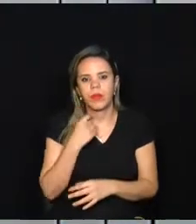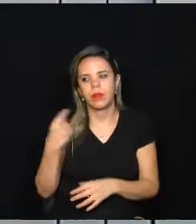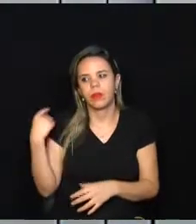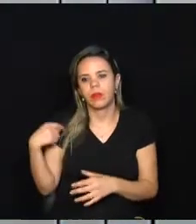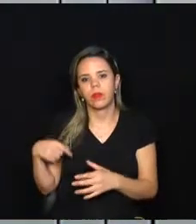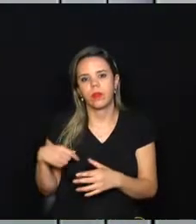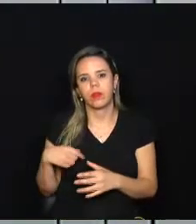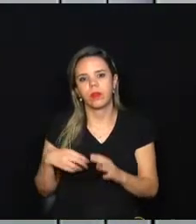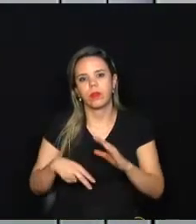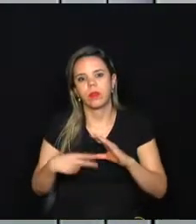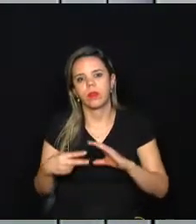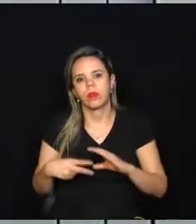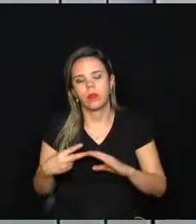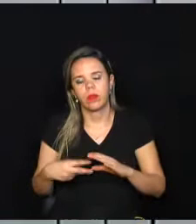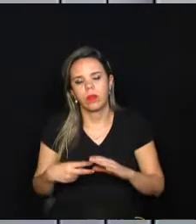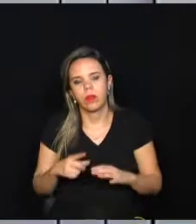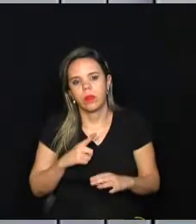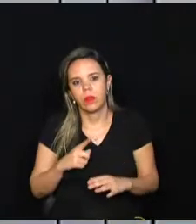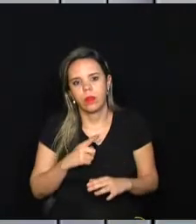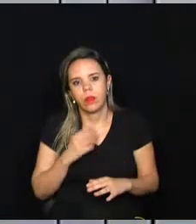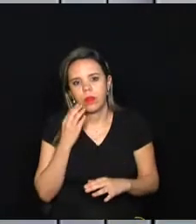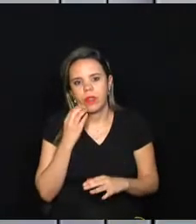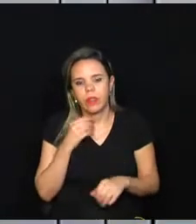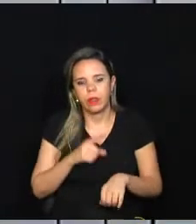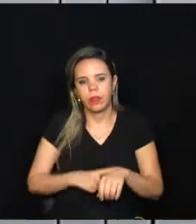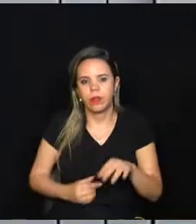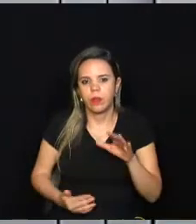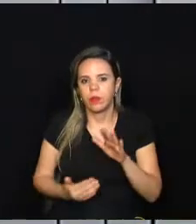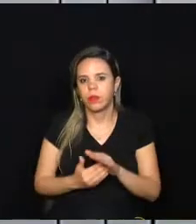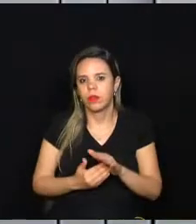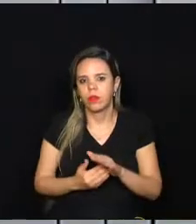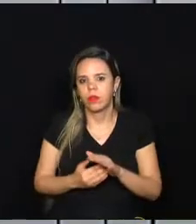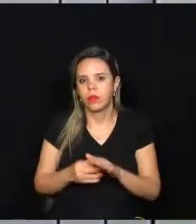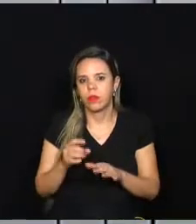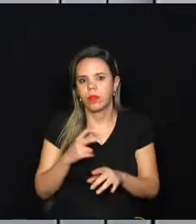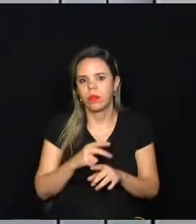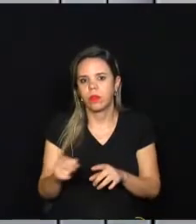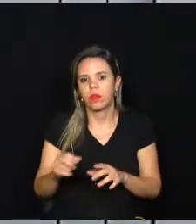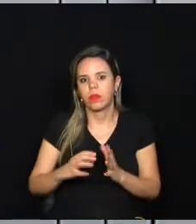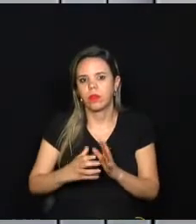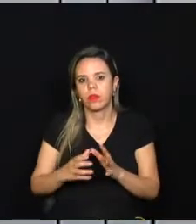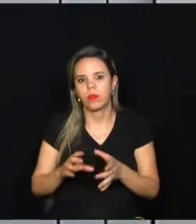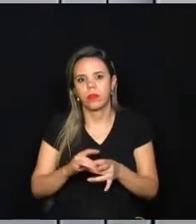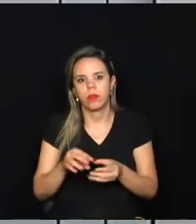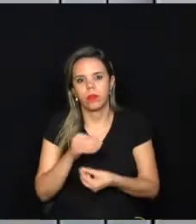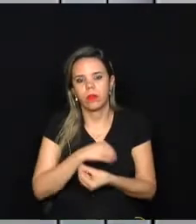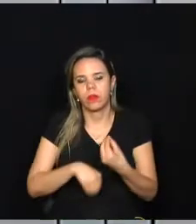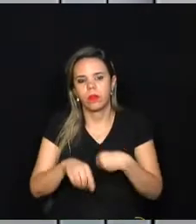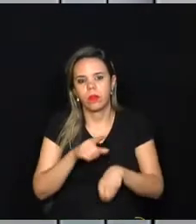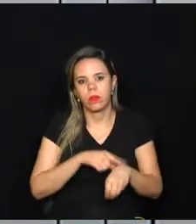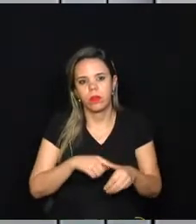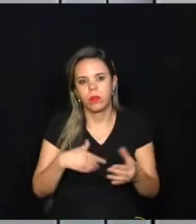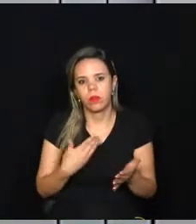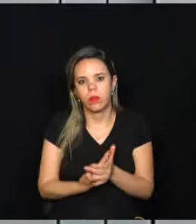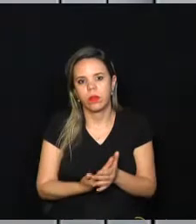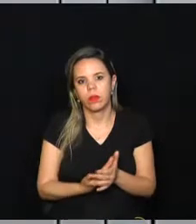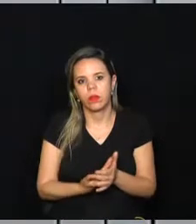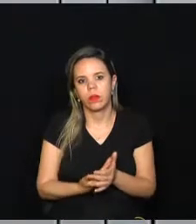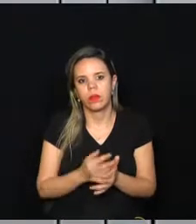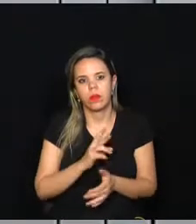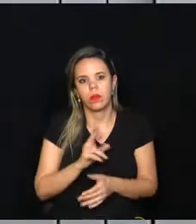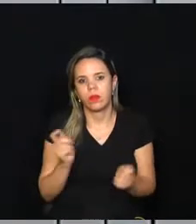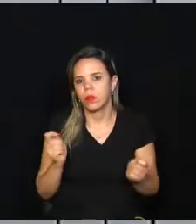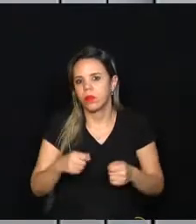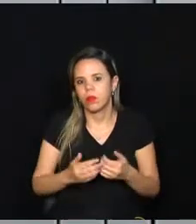recentemente pela Câmara e têm caráter provisório e suprapartidário, com período de atuação, não